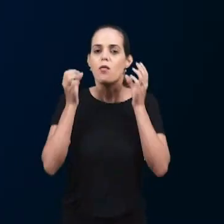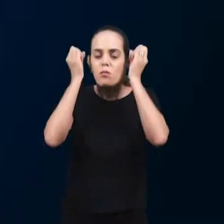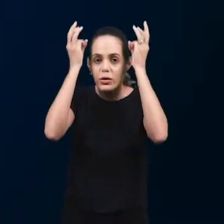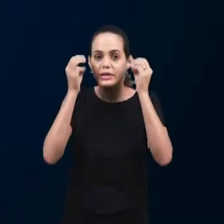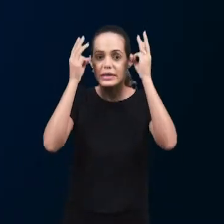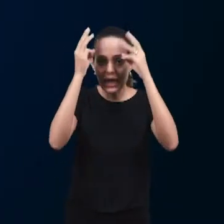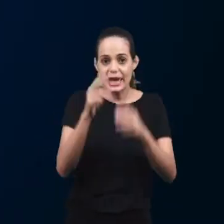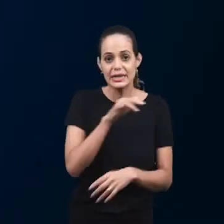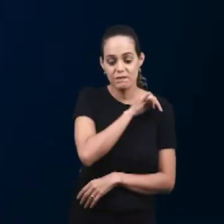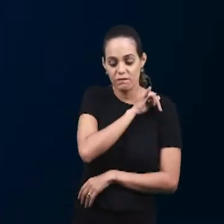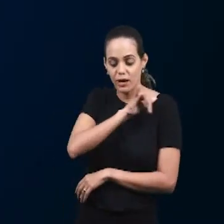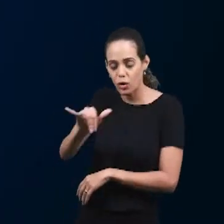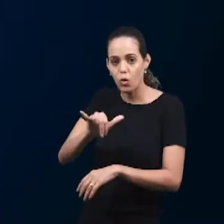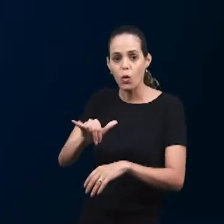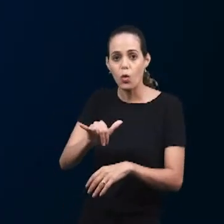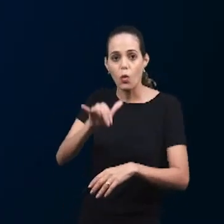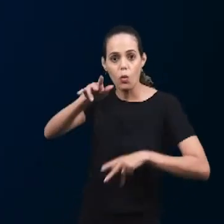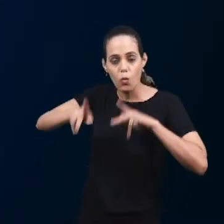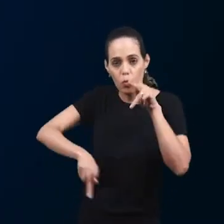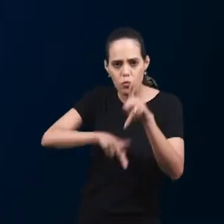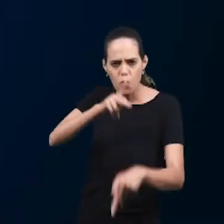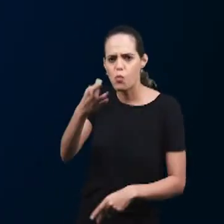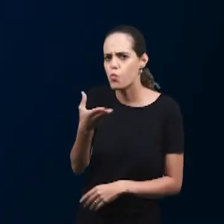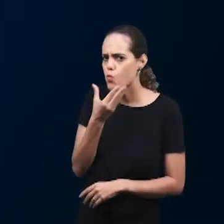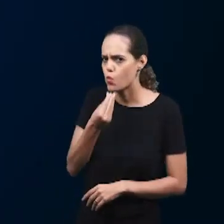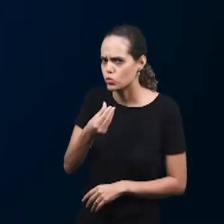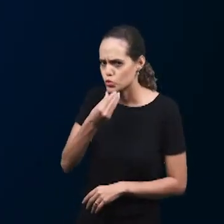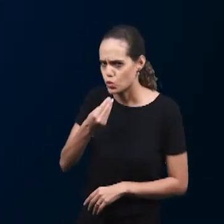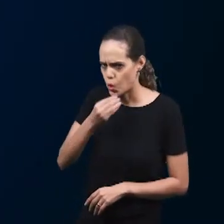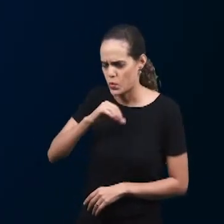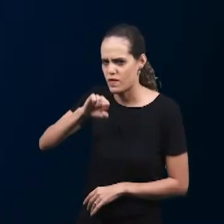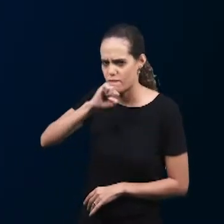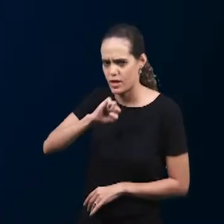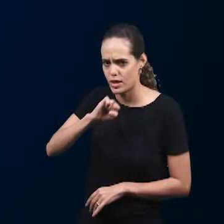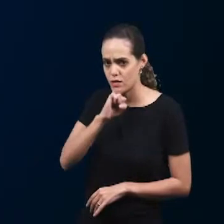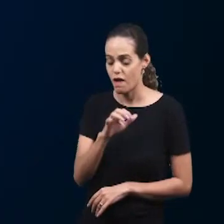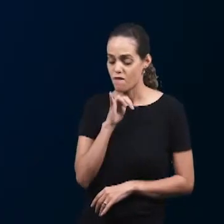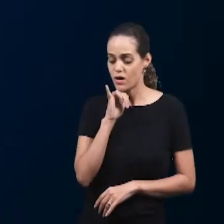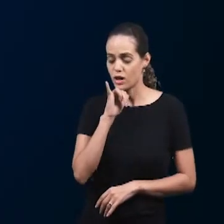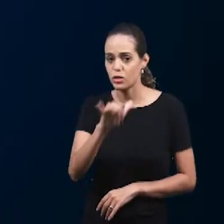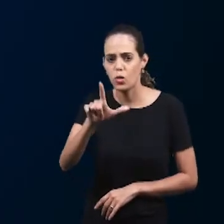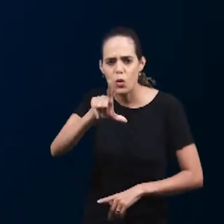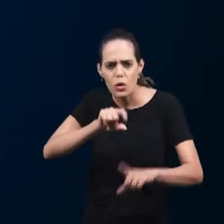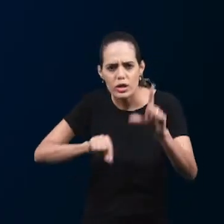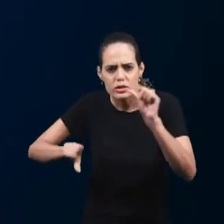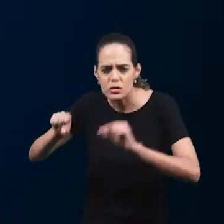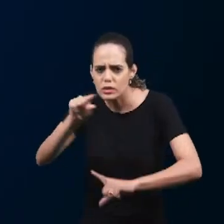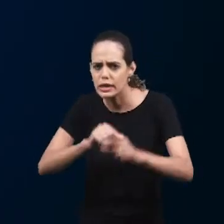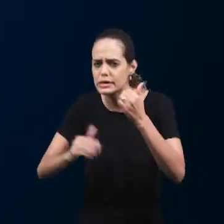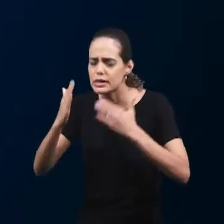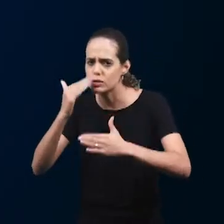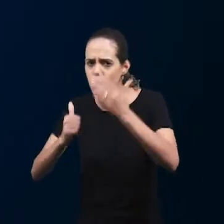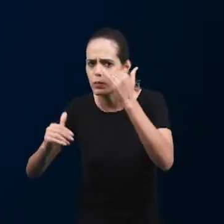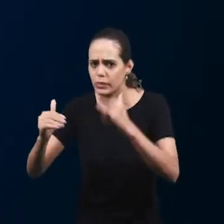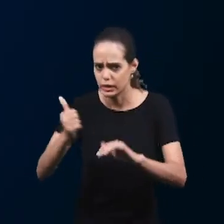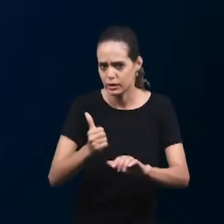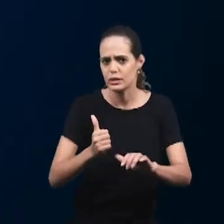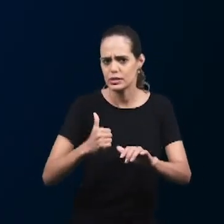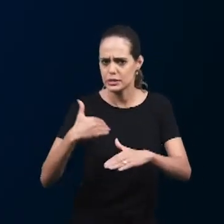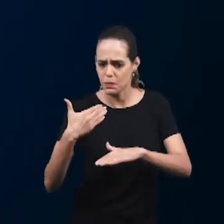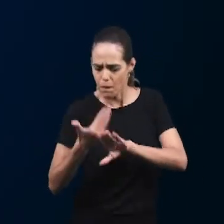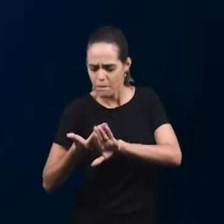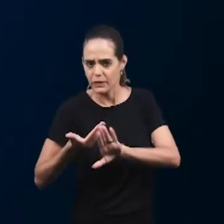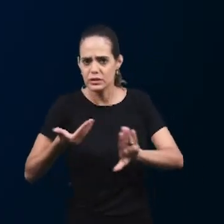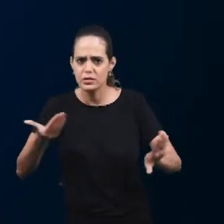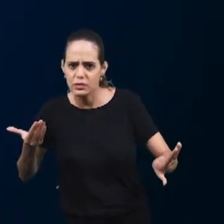Como, pois, Moisés a todos os anciões de Israel e diz-lhes: escolhei e tomai-vos os cordeiros para as vossas famílias